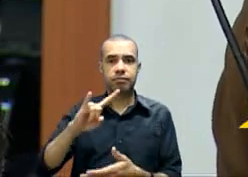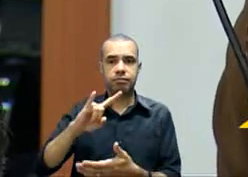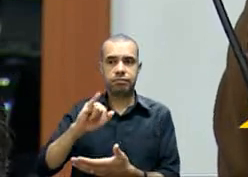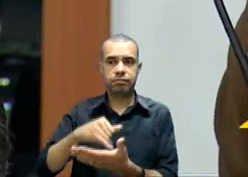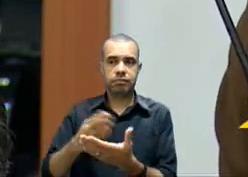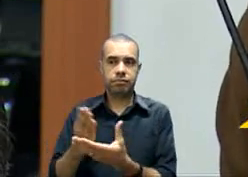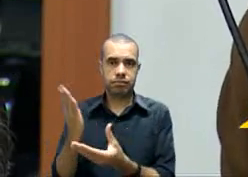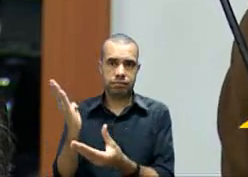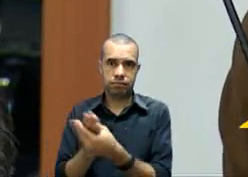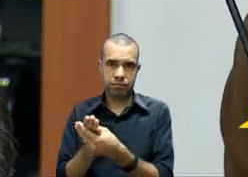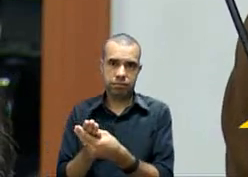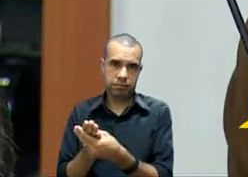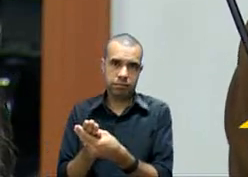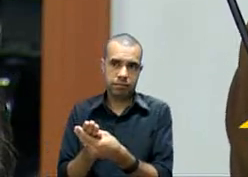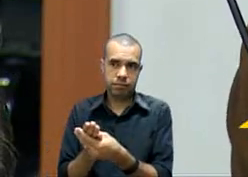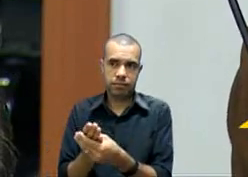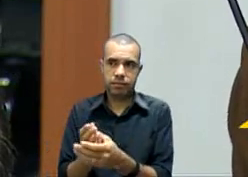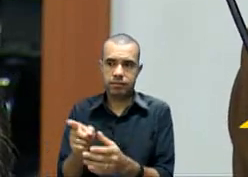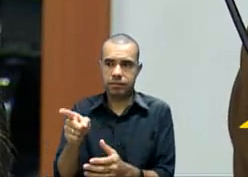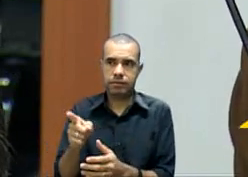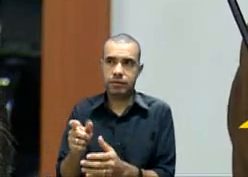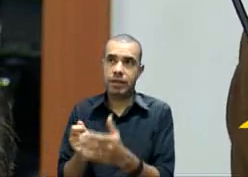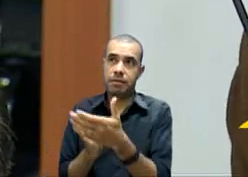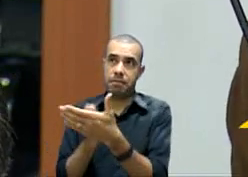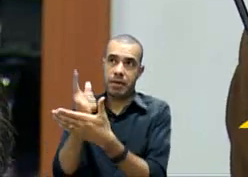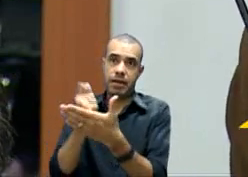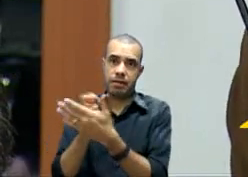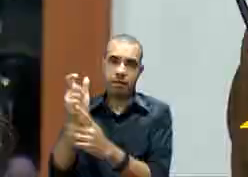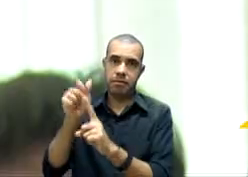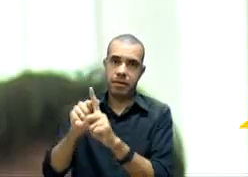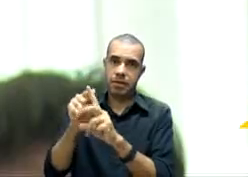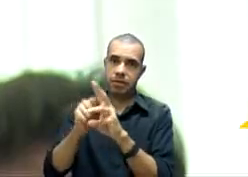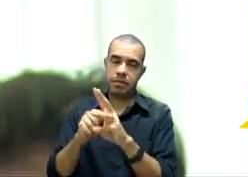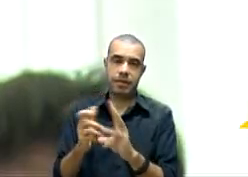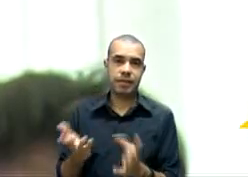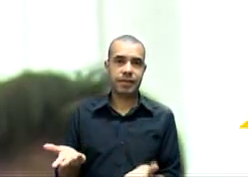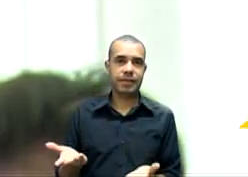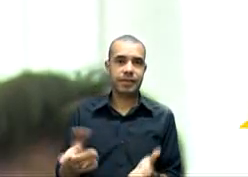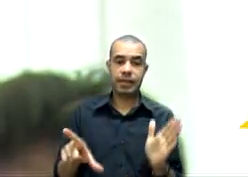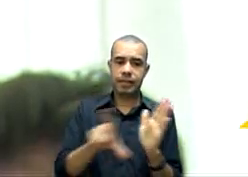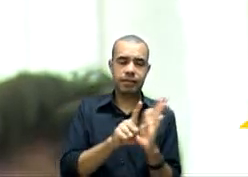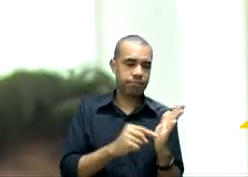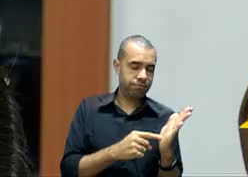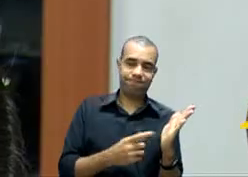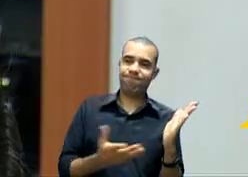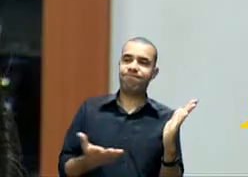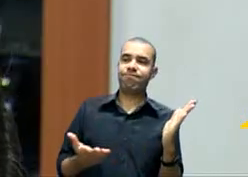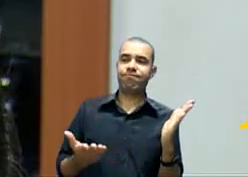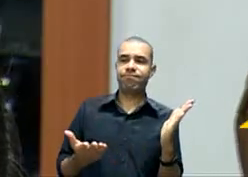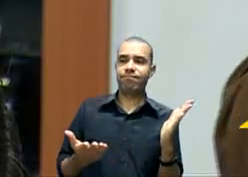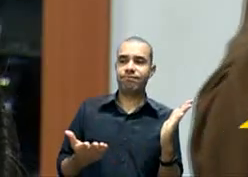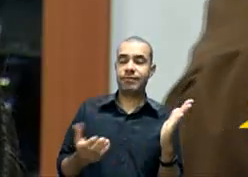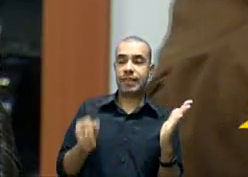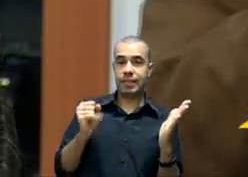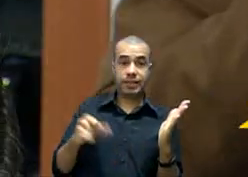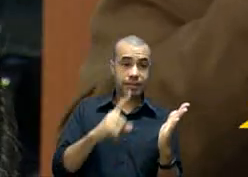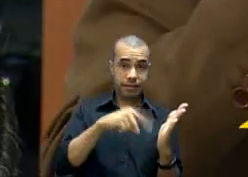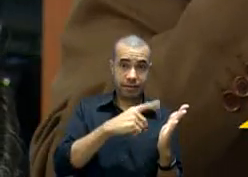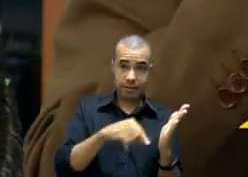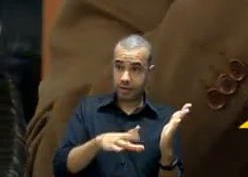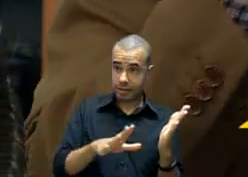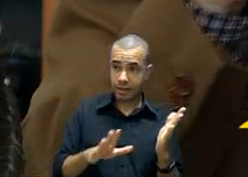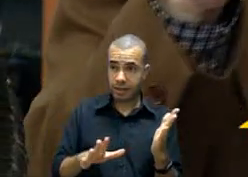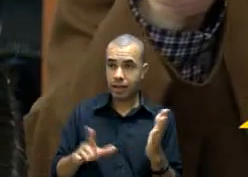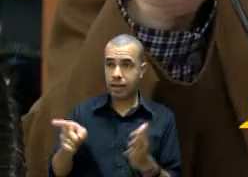a ter pago à prefeitura 3 meses. Entendi. E essa lei represtinando acaba a ação. É nesse sentido